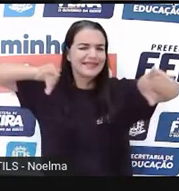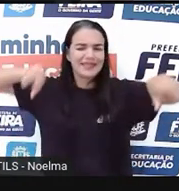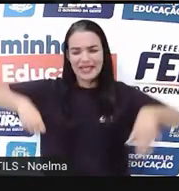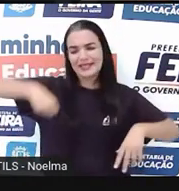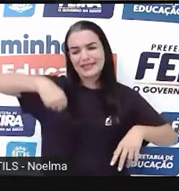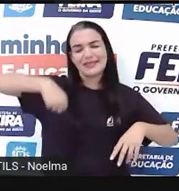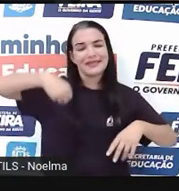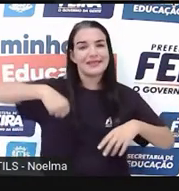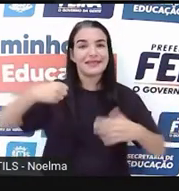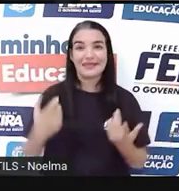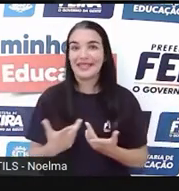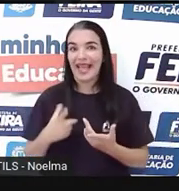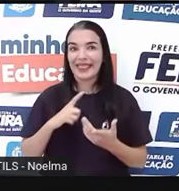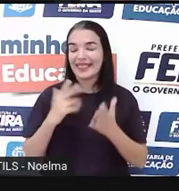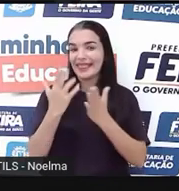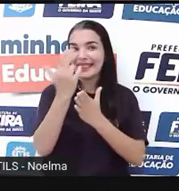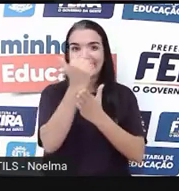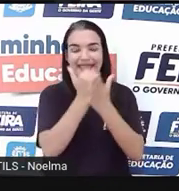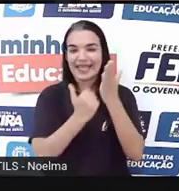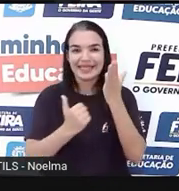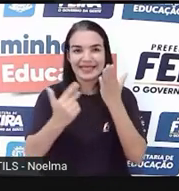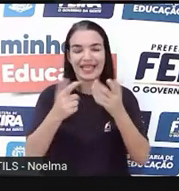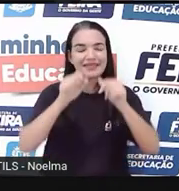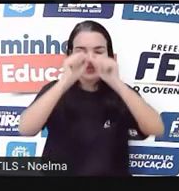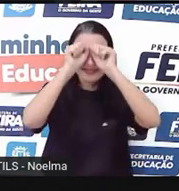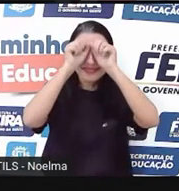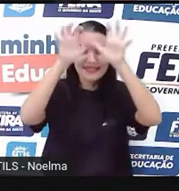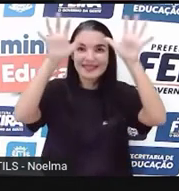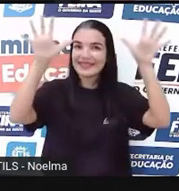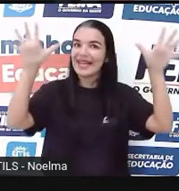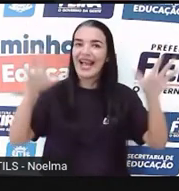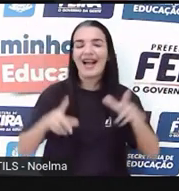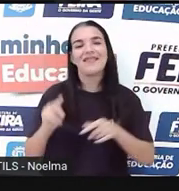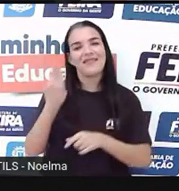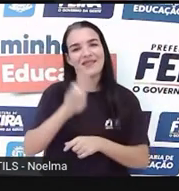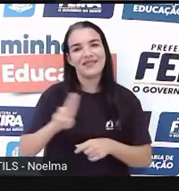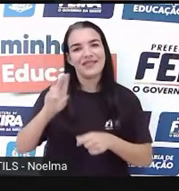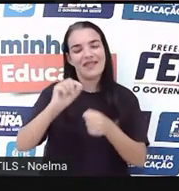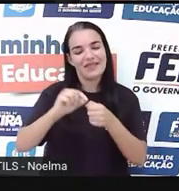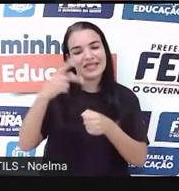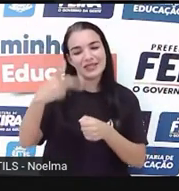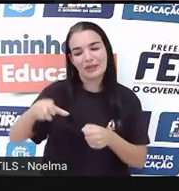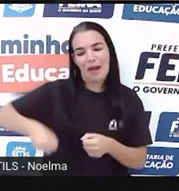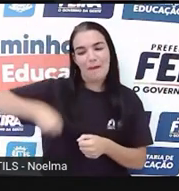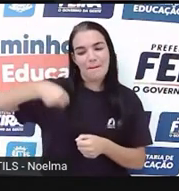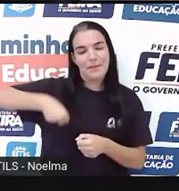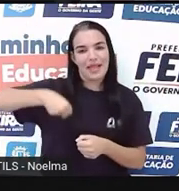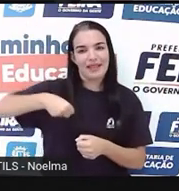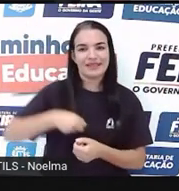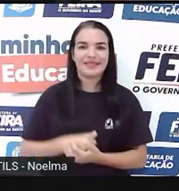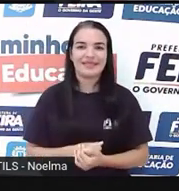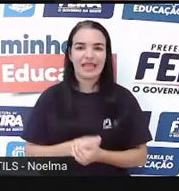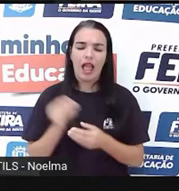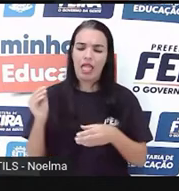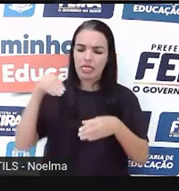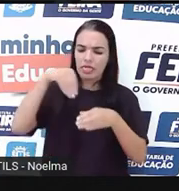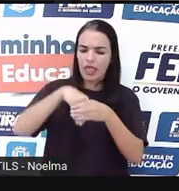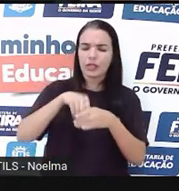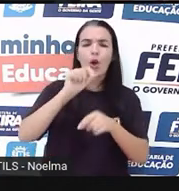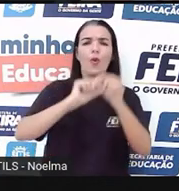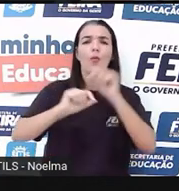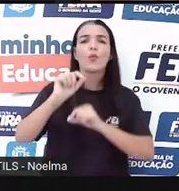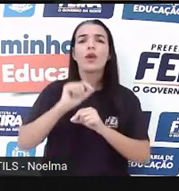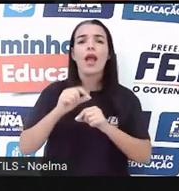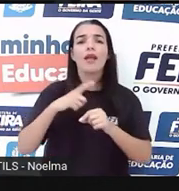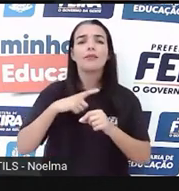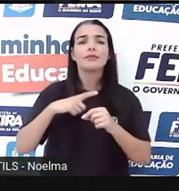sacolas, a mais diversa criatividade que eles utilizam para montar a bag. E dentro dessa bag, eles